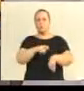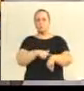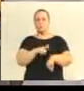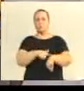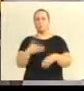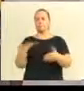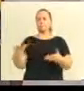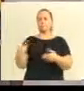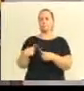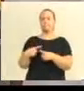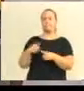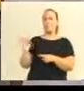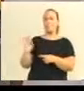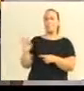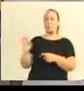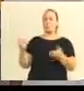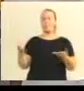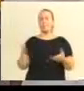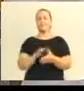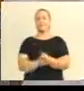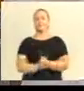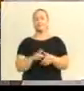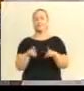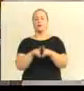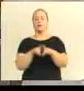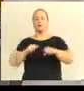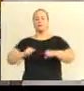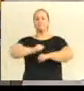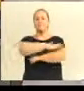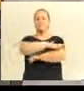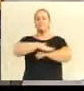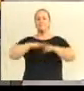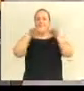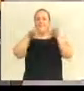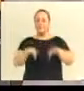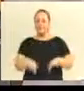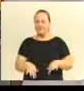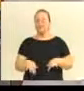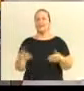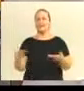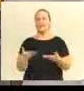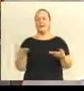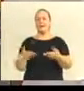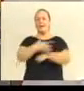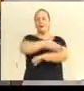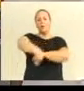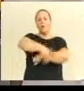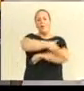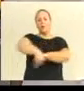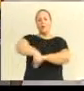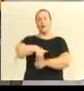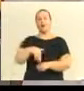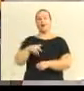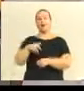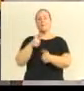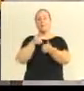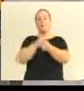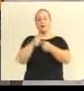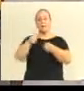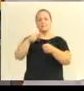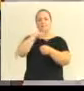conclusão da pavimentação asfáltica também tem as fotos em que gostaria de mostrar a pavimentação asfáltica da rua narrados no passo manso obra